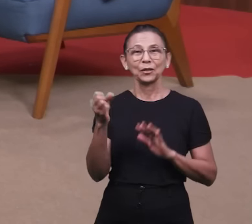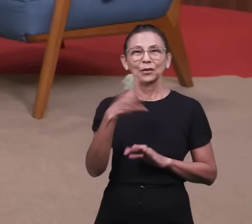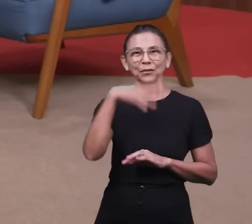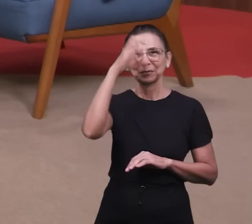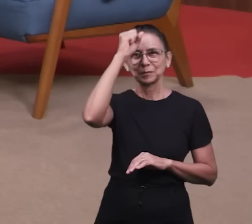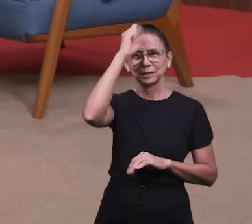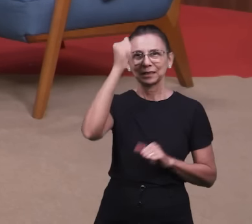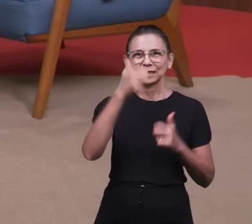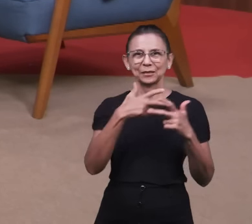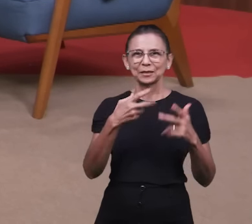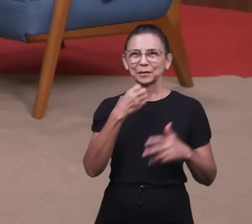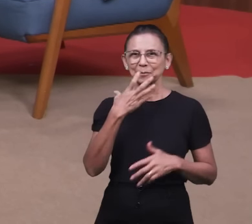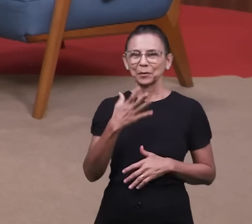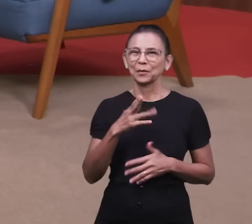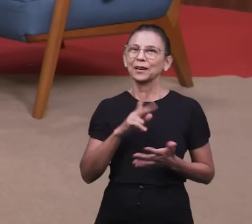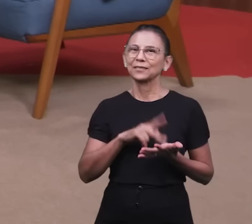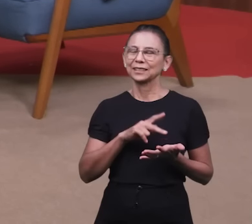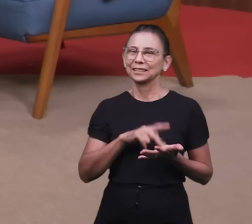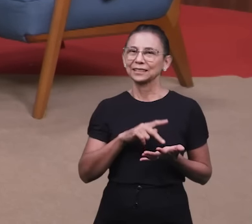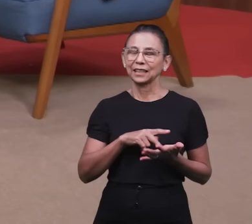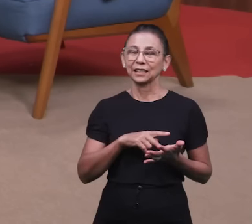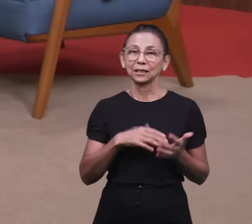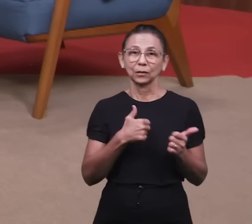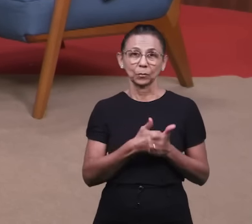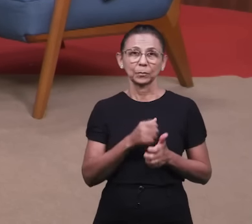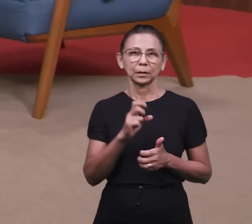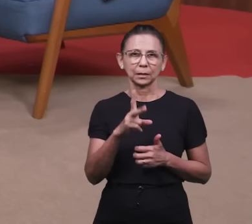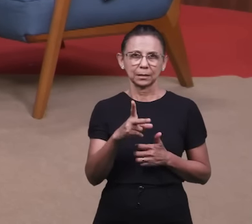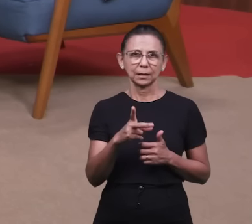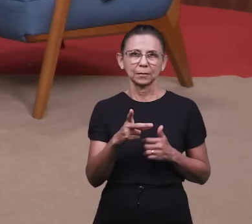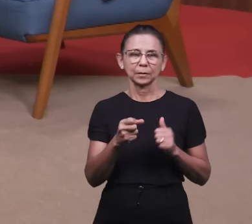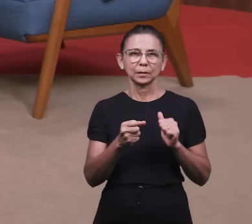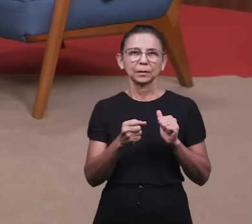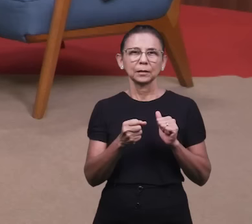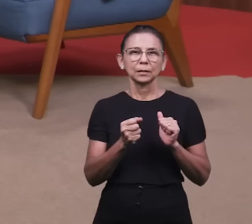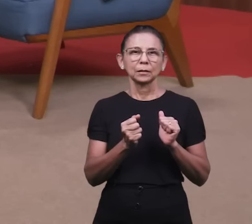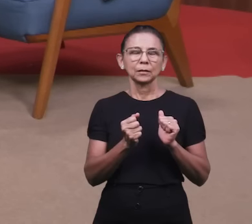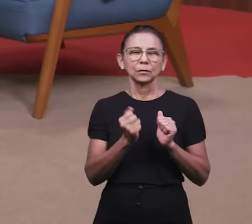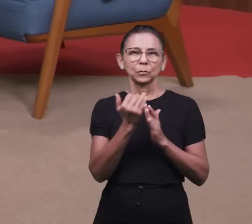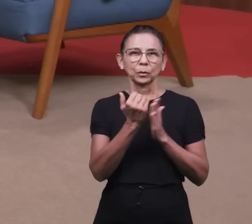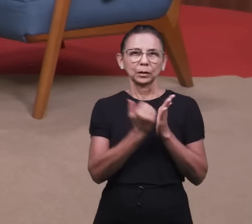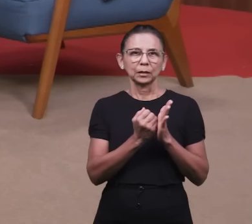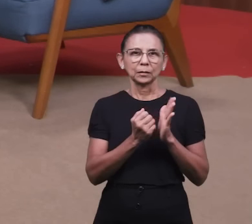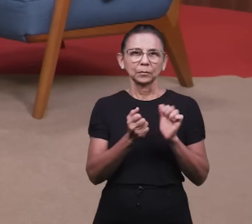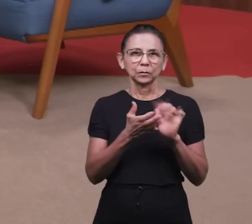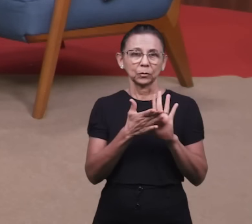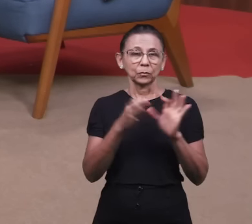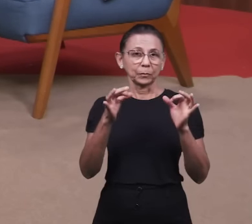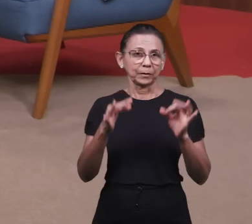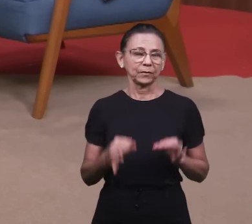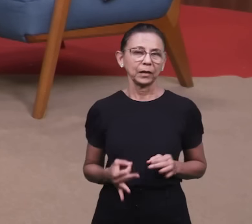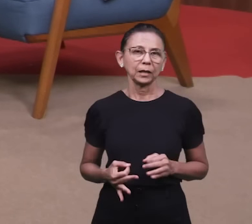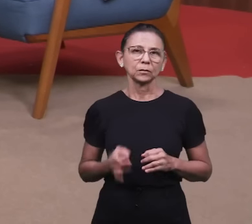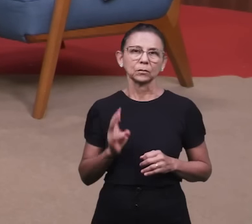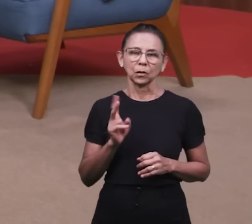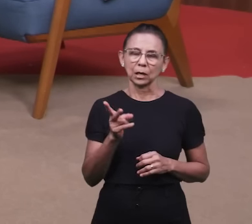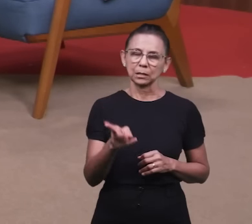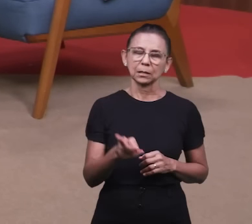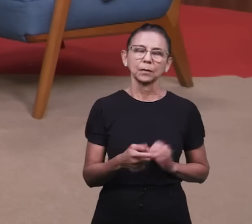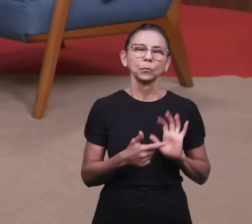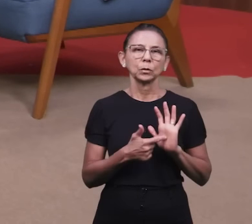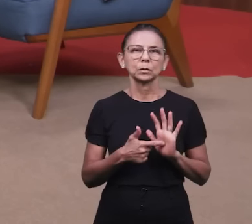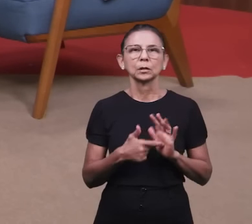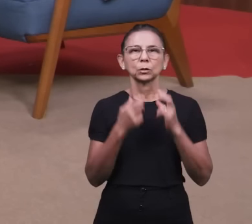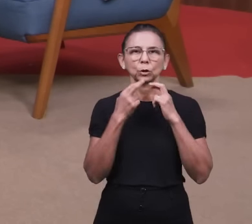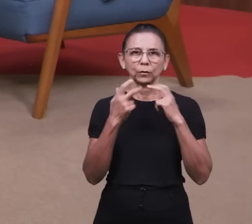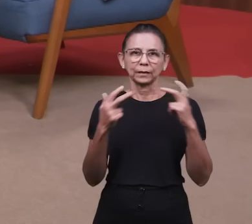aprender que coisa boa É isso mesmo você que acompanha sempre o quadro Perfeito Louvor sabe que nós estamos sempre trazendo um